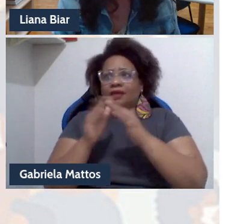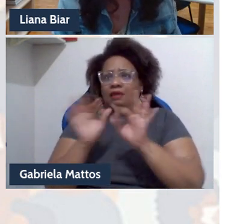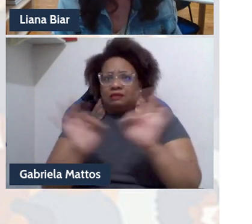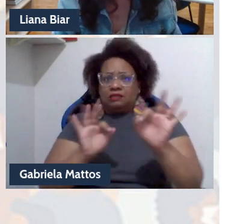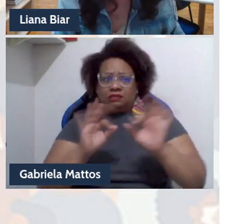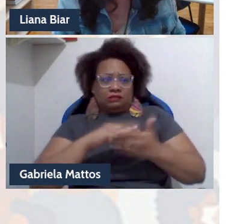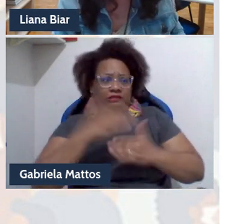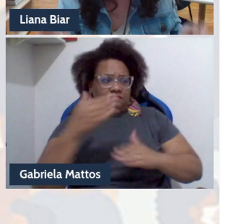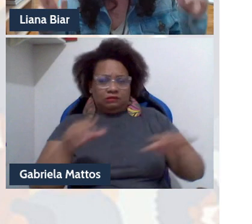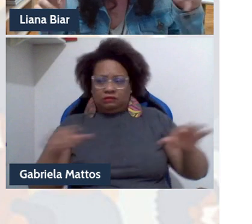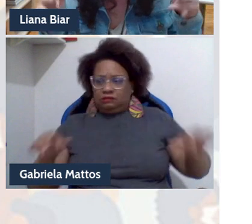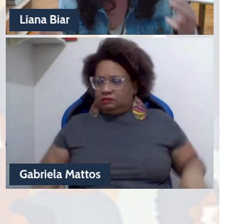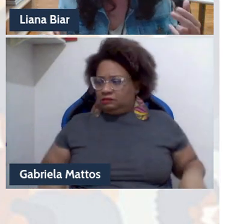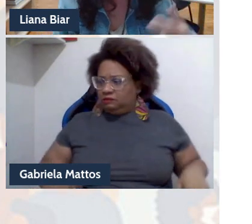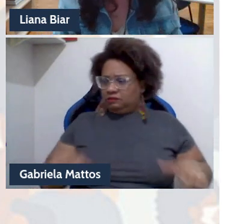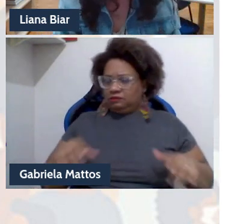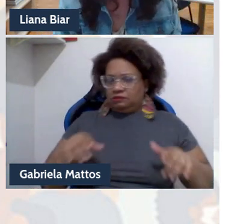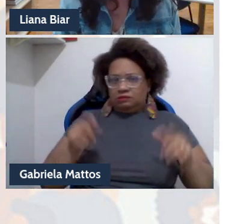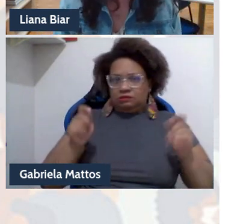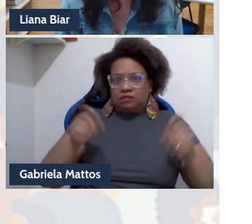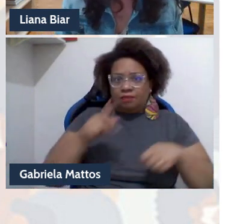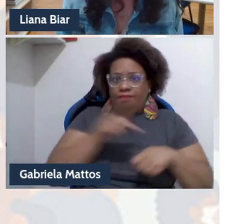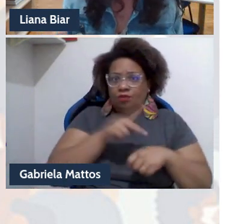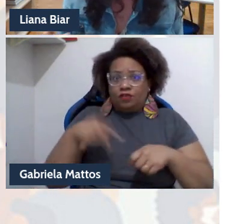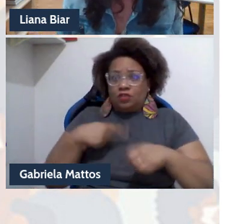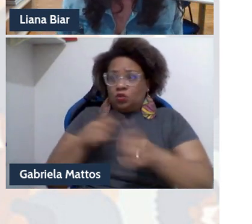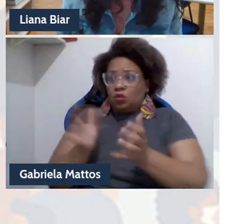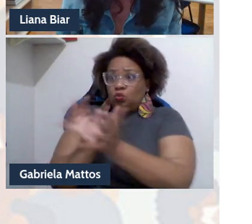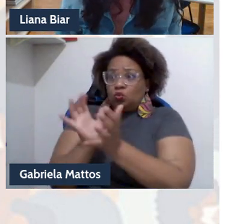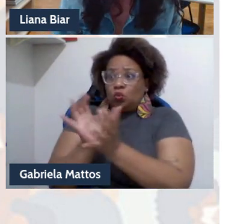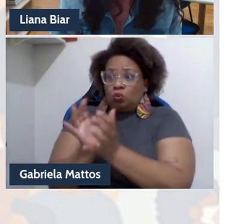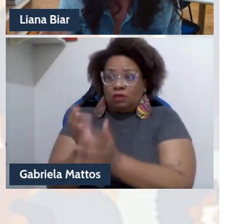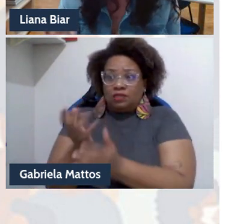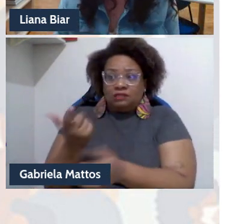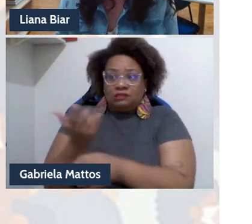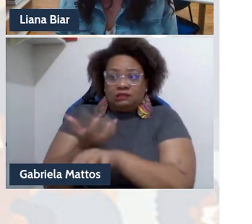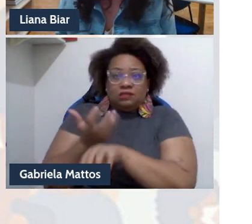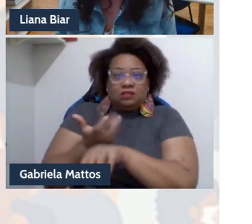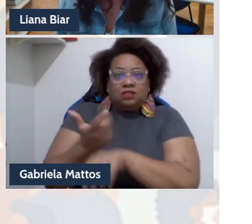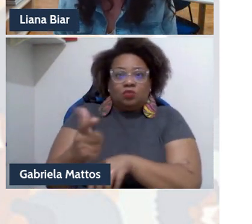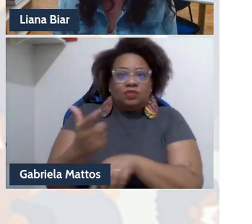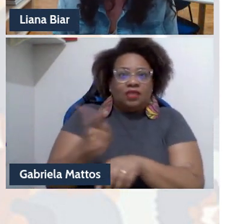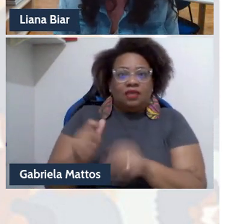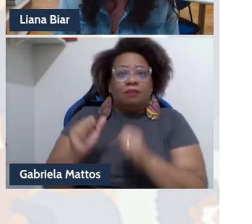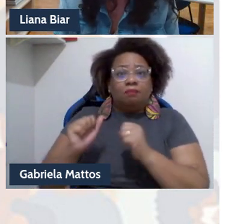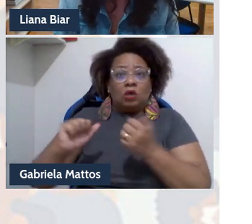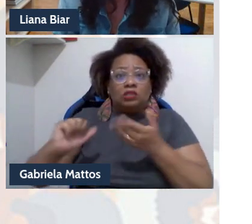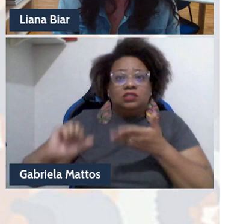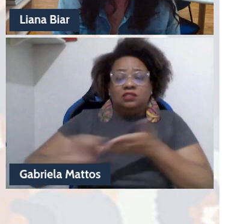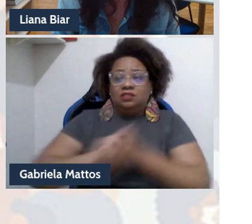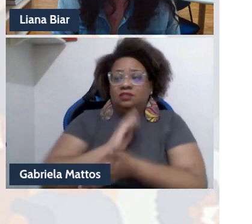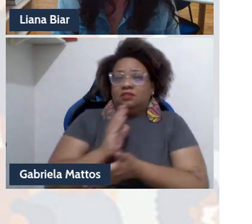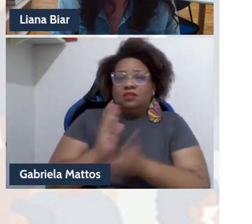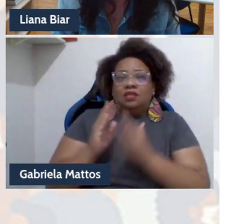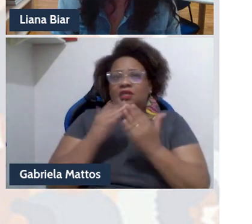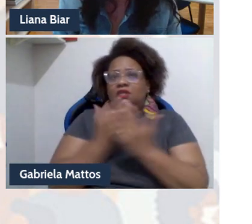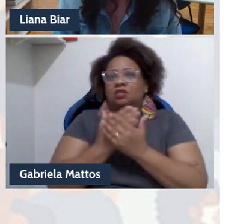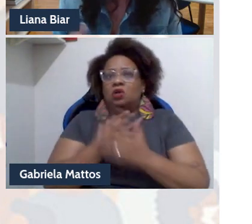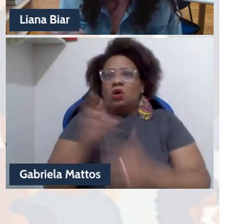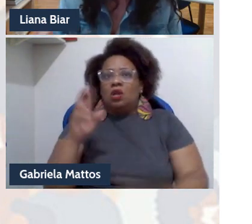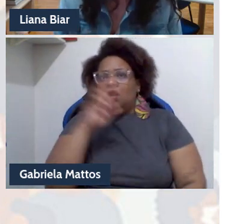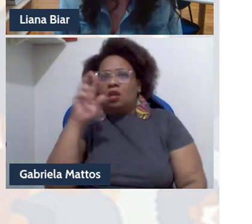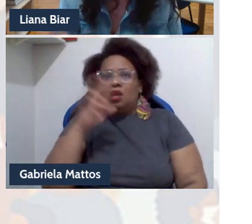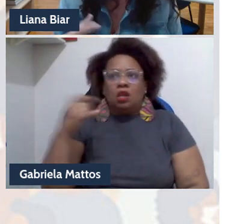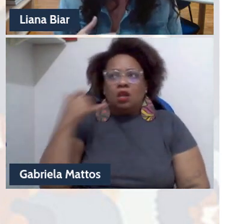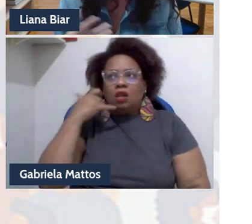condição precária de professora sem turma, né? Da ameaça de desemprego, da vigilância da escola, que queria saber sempre o que ela estava fazendo,